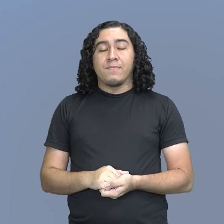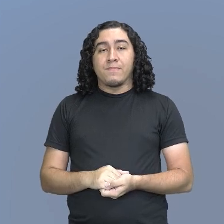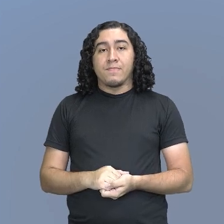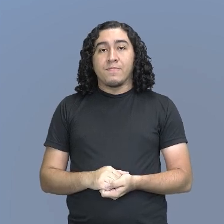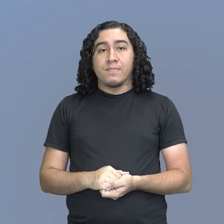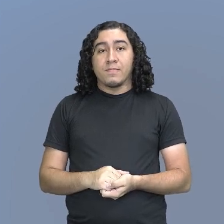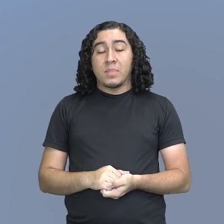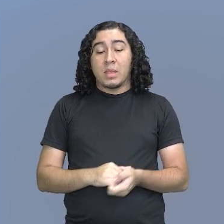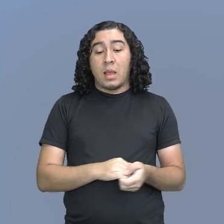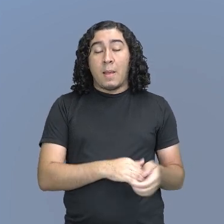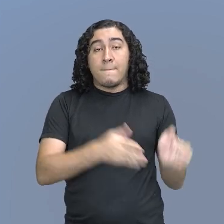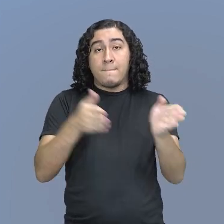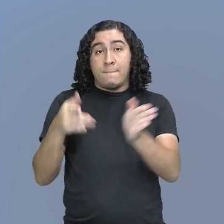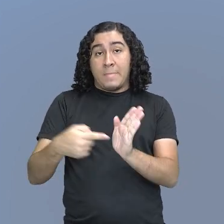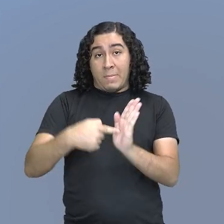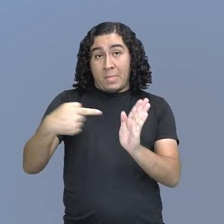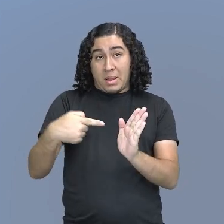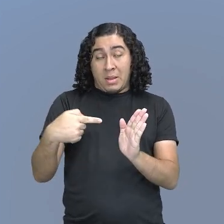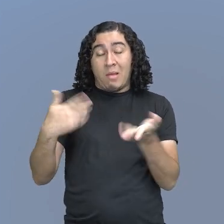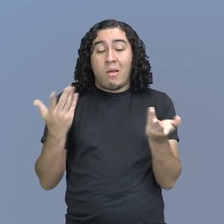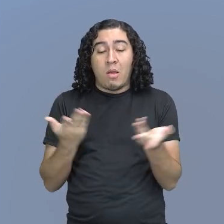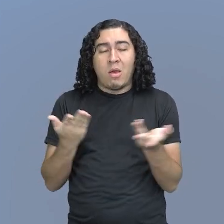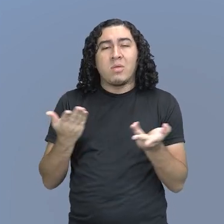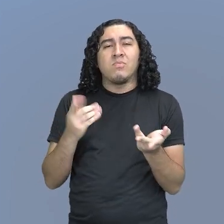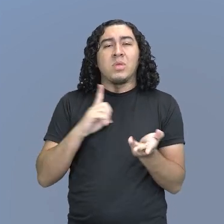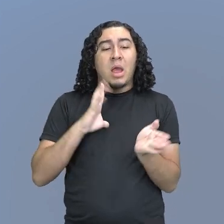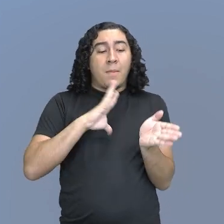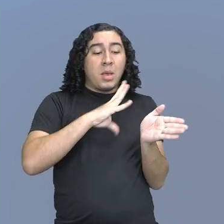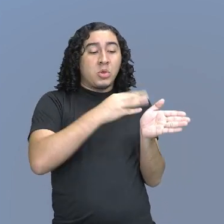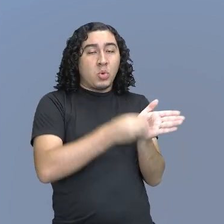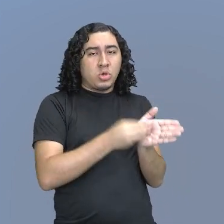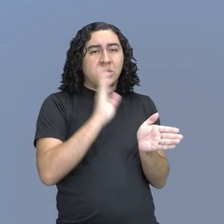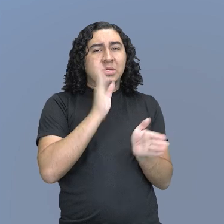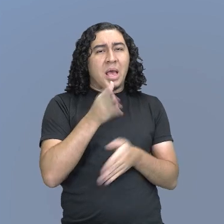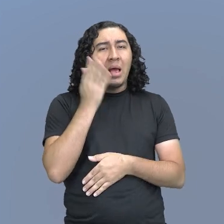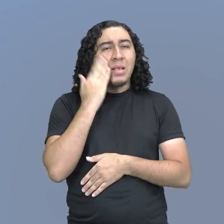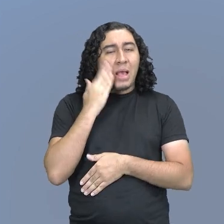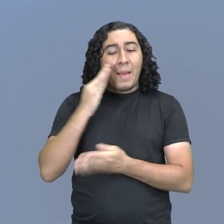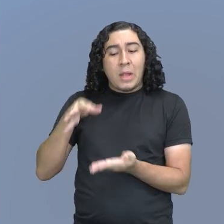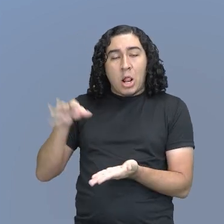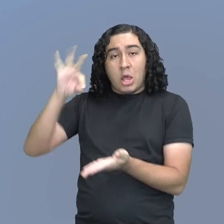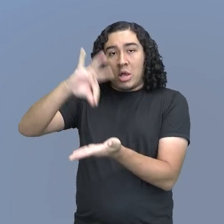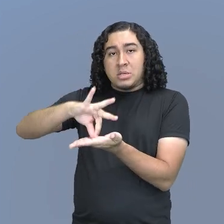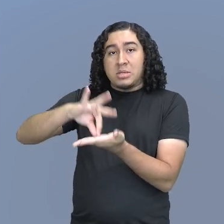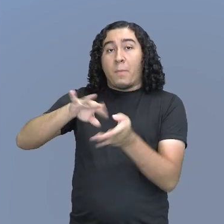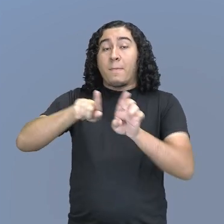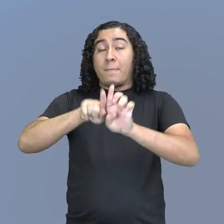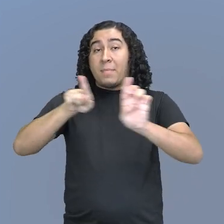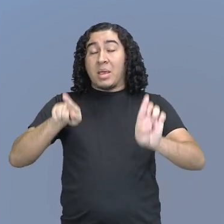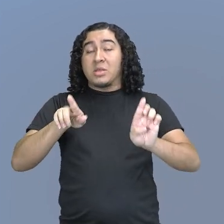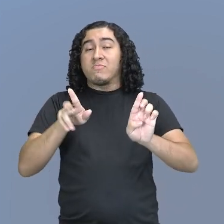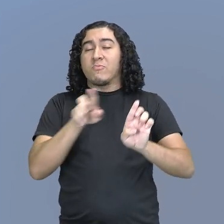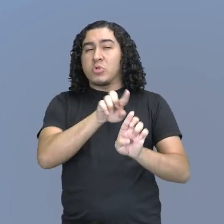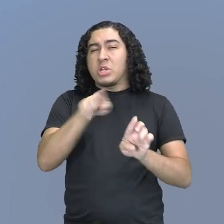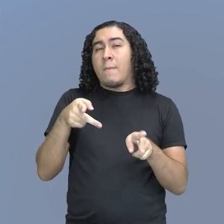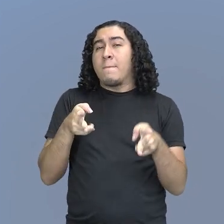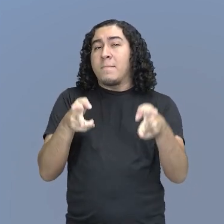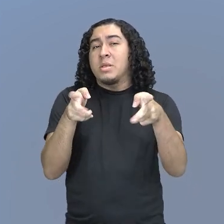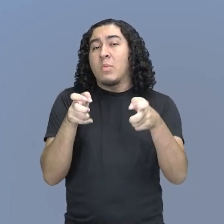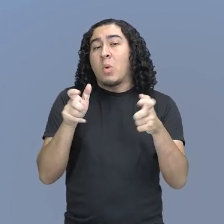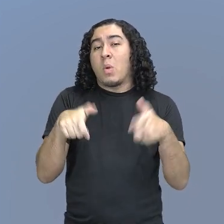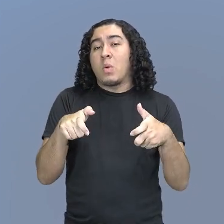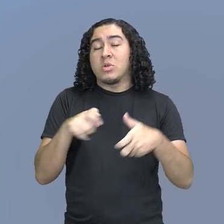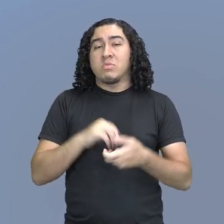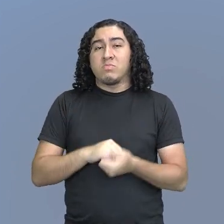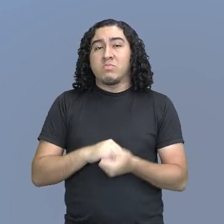nós iremos estar enfatizando aí o que é a Amazônia. Já vimos onde ela se localiza no globo, mas vocês perceberam que ela não está